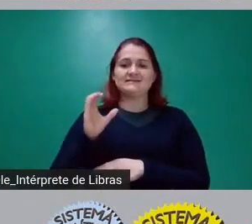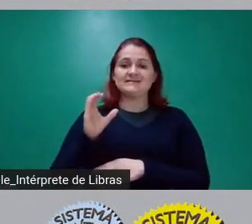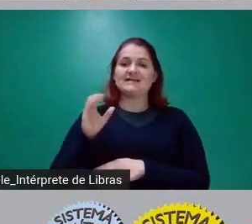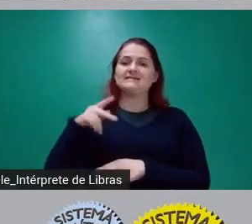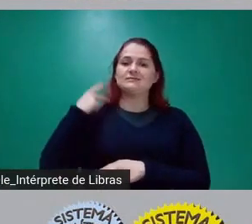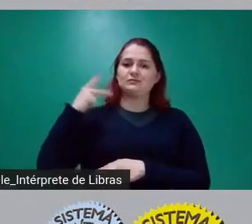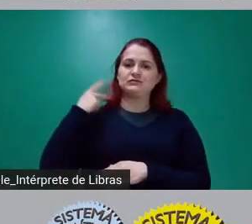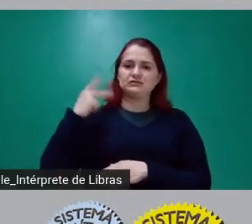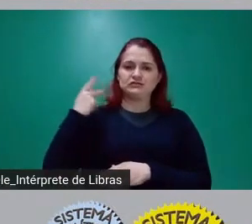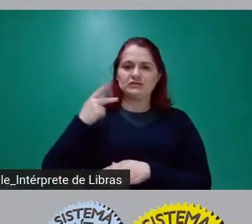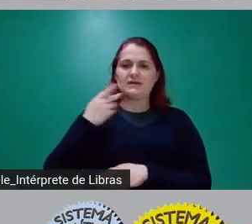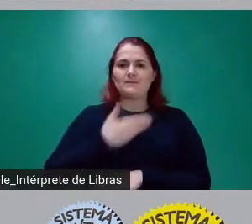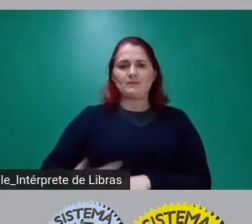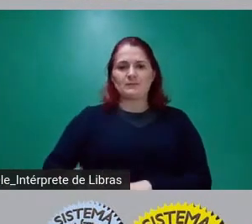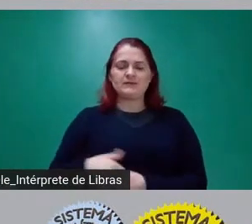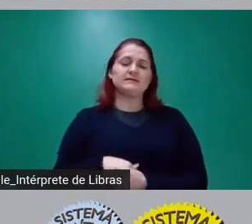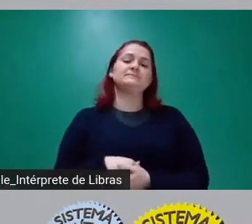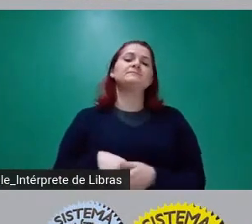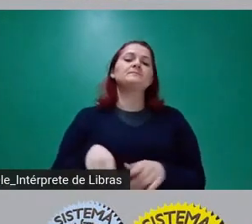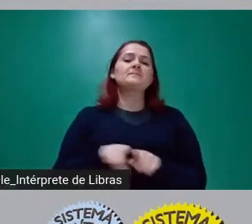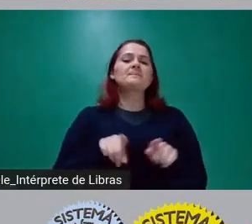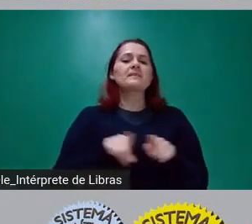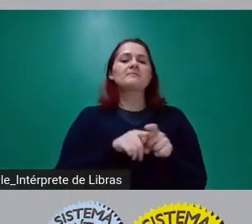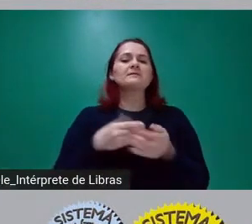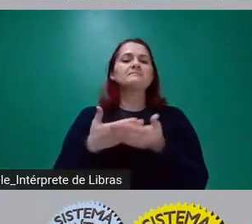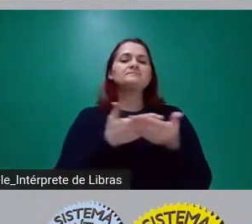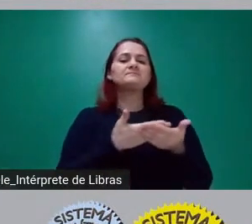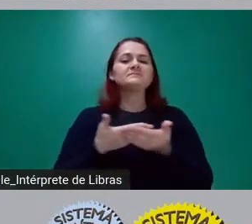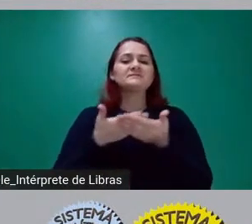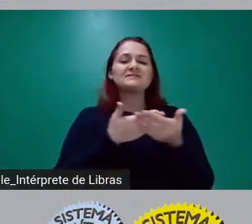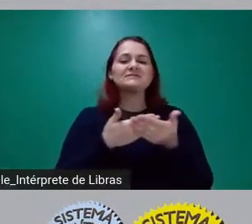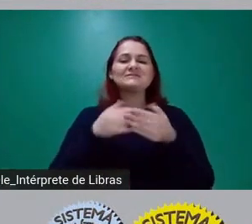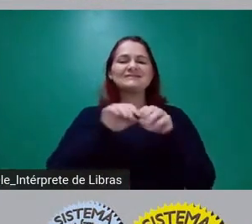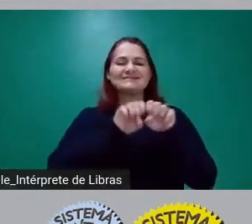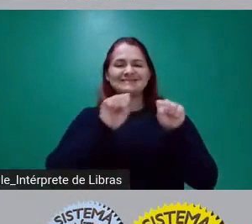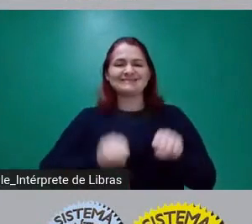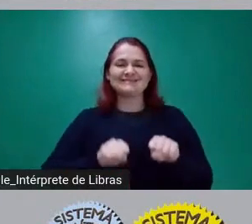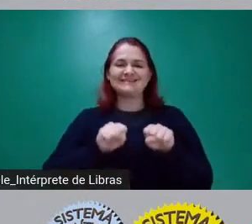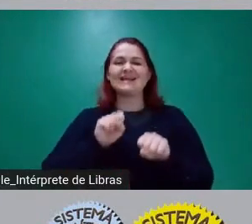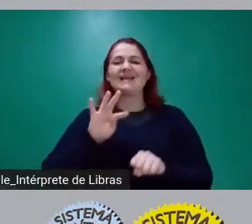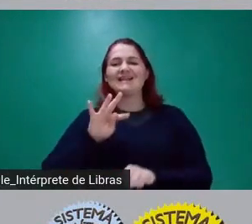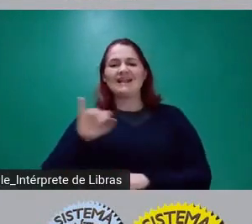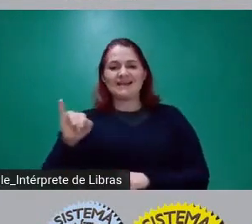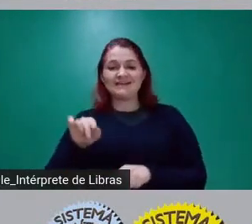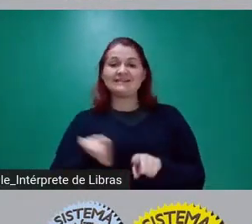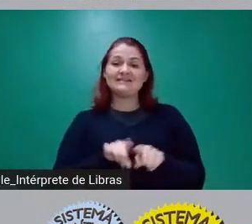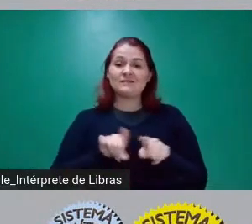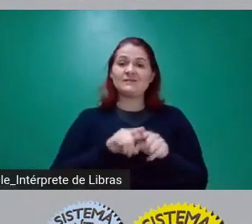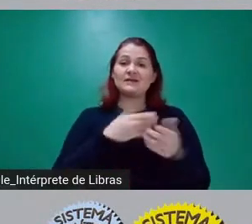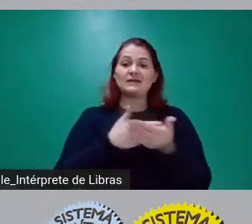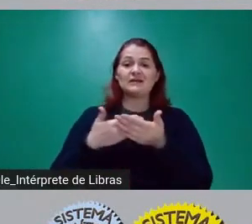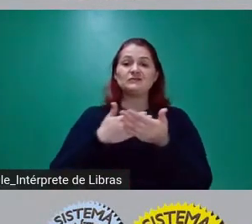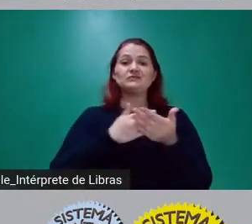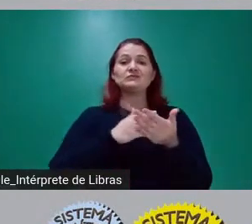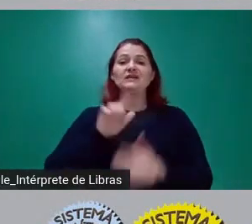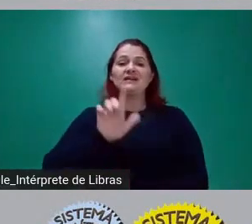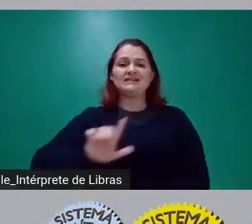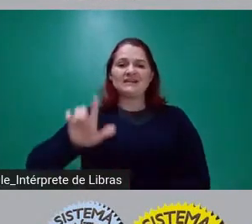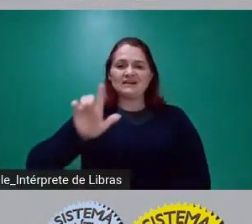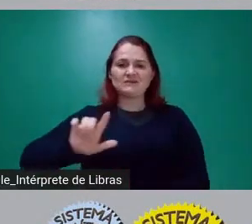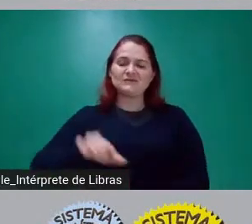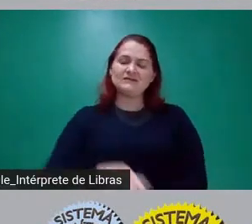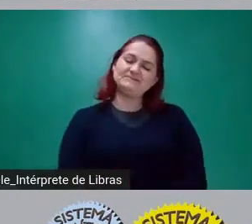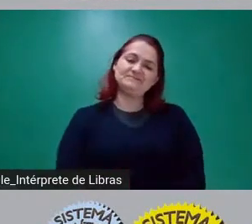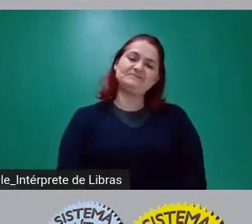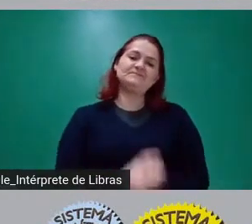Política, analista de sistema e literato. É uma alegria ter você aqui, Rafael, conosco. Pode abrir